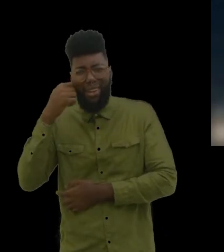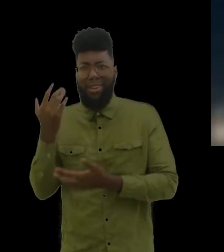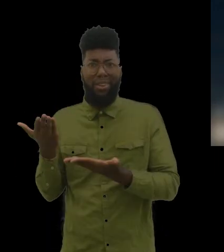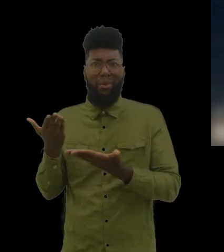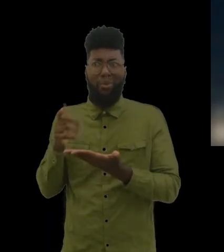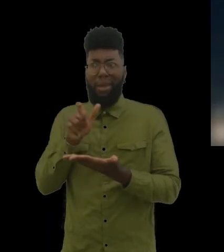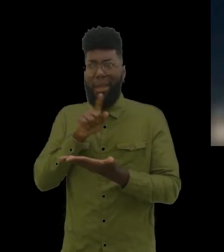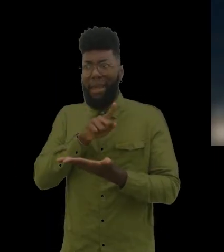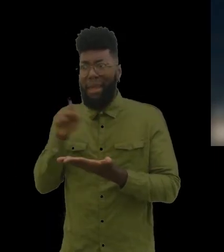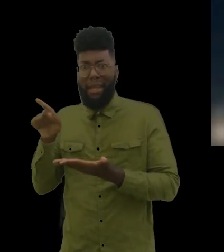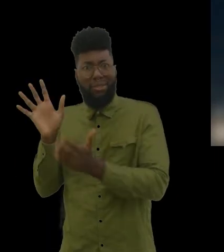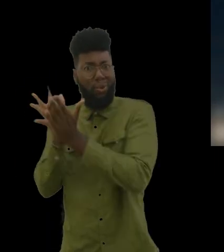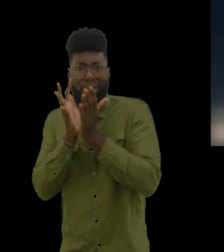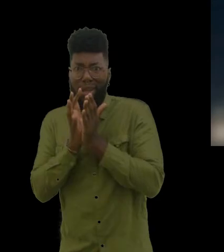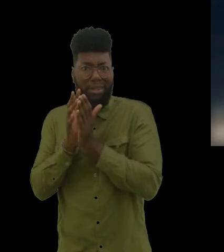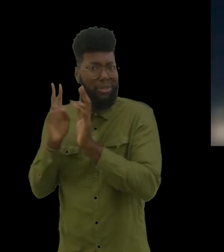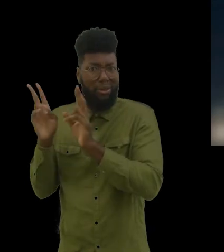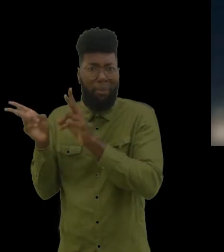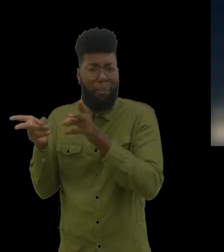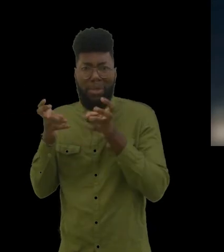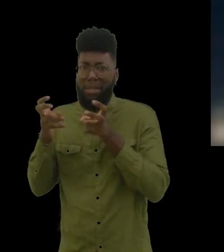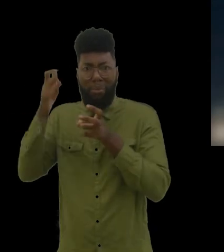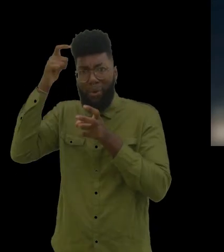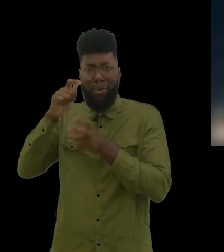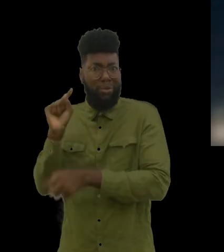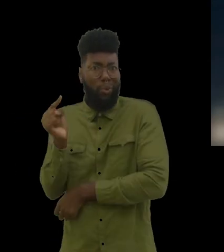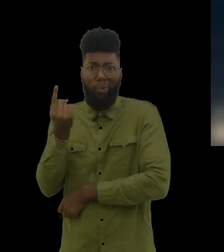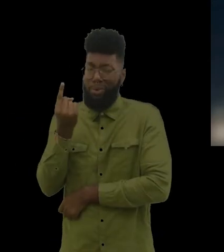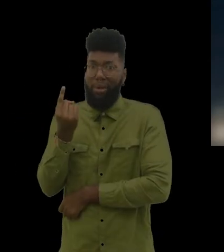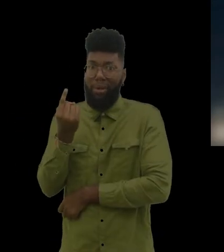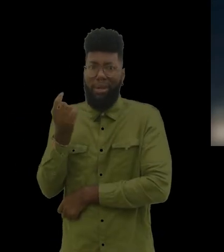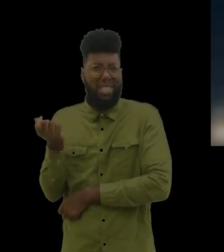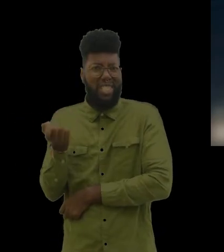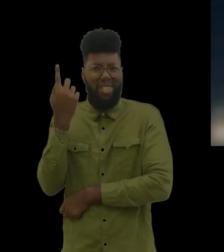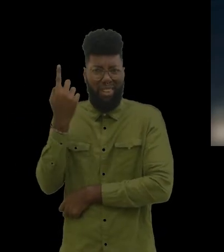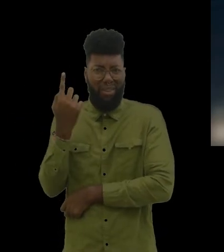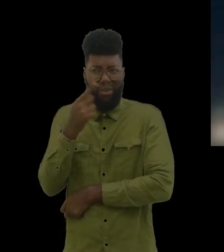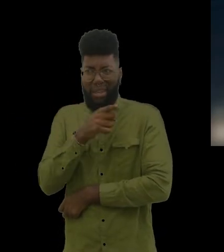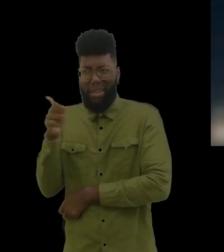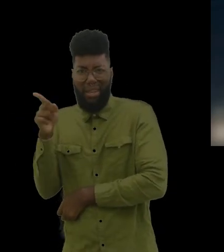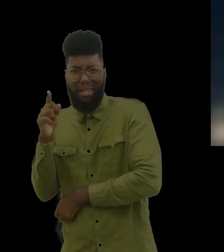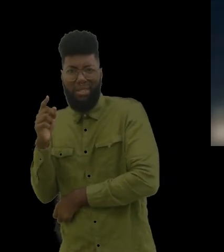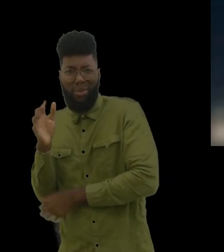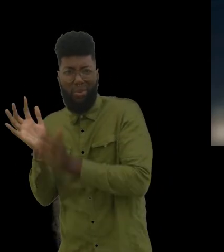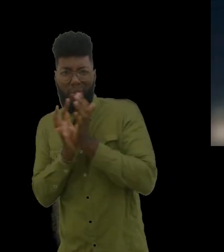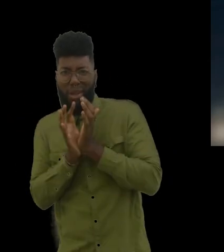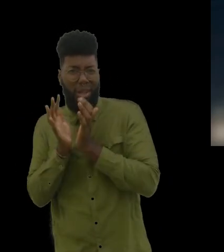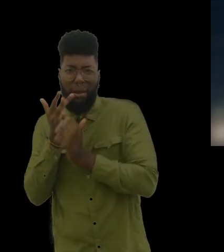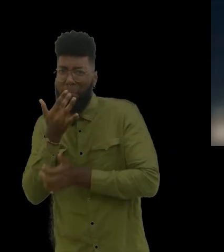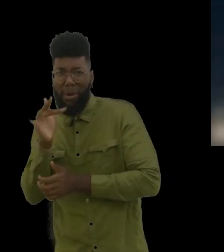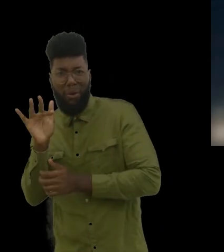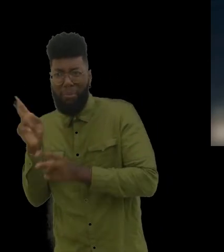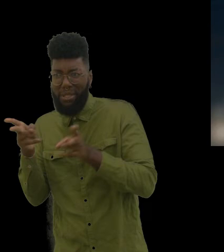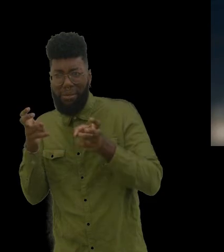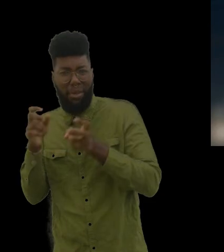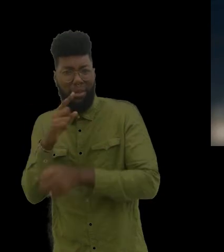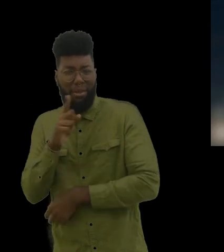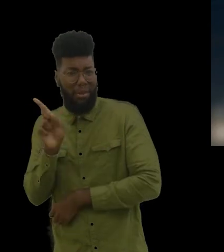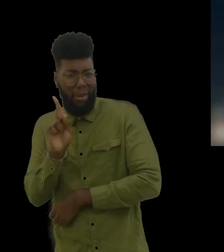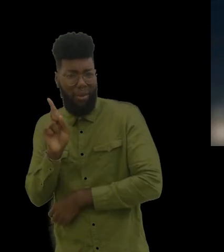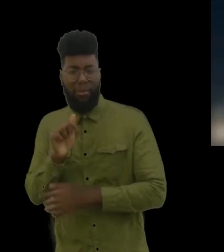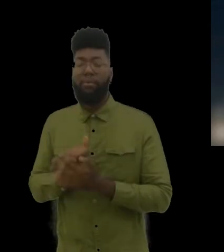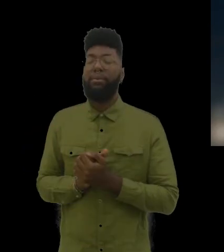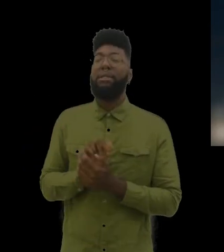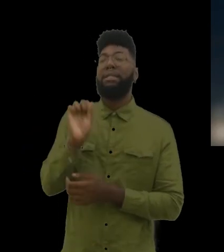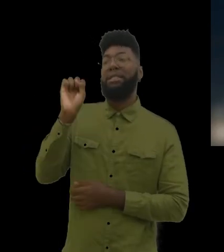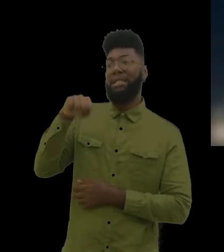Eu vejo dois lados. Eu vejo o lado delas não perceberem, algumas por acharem que é normal, mas